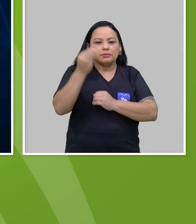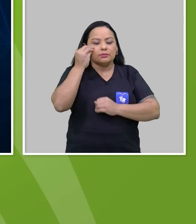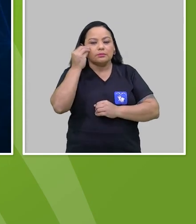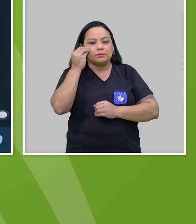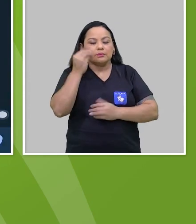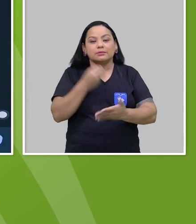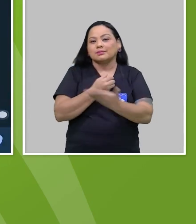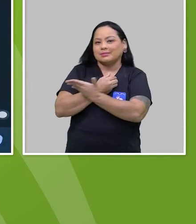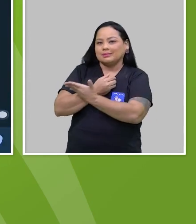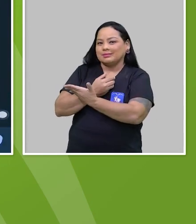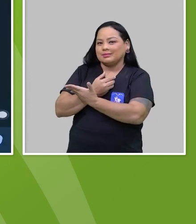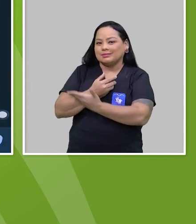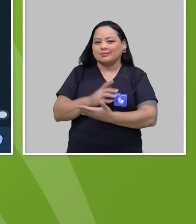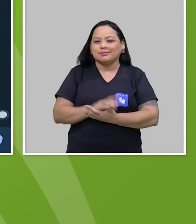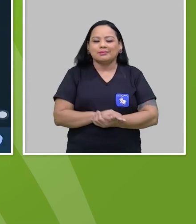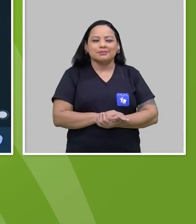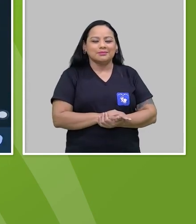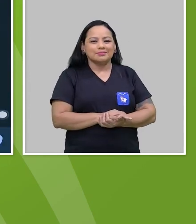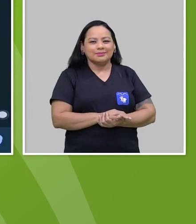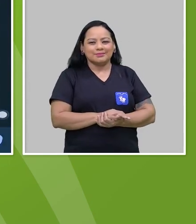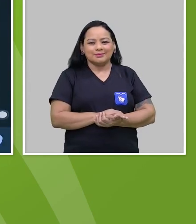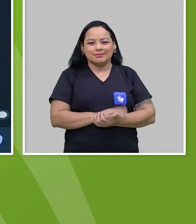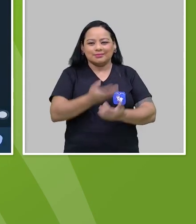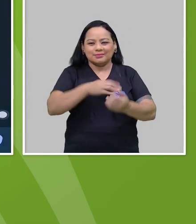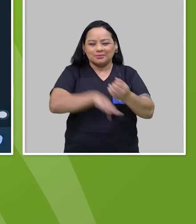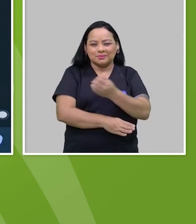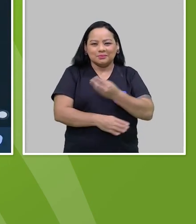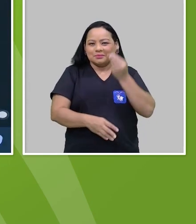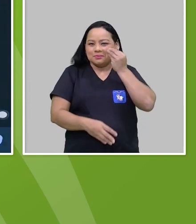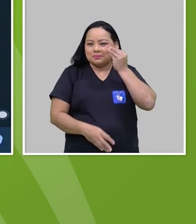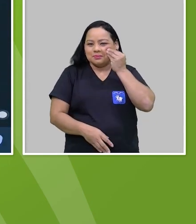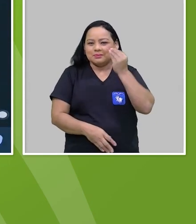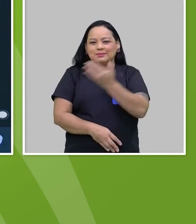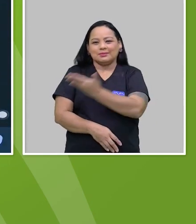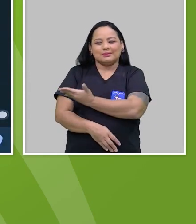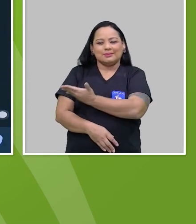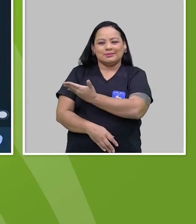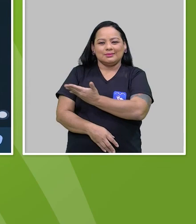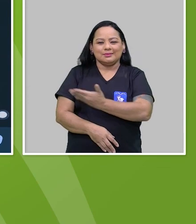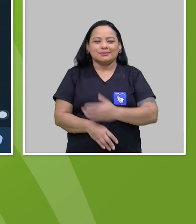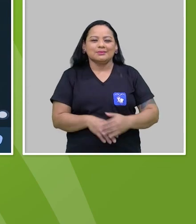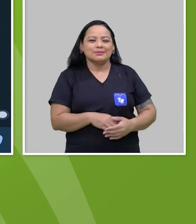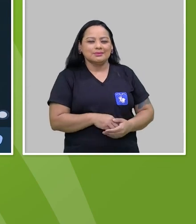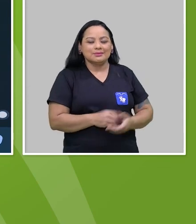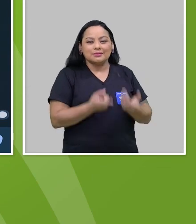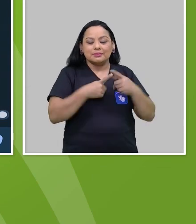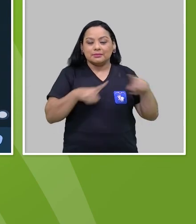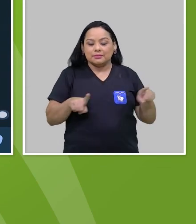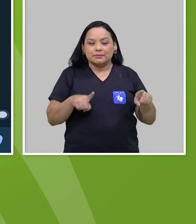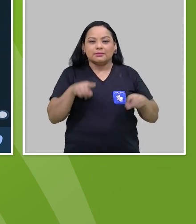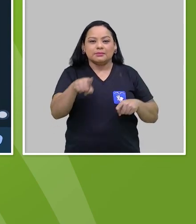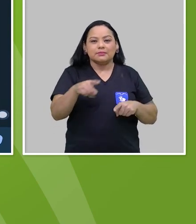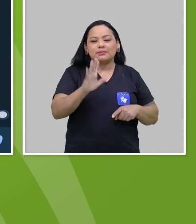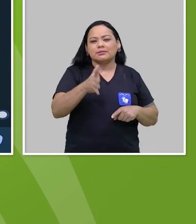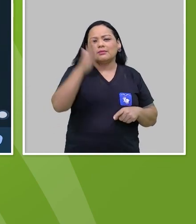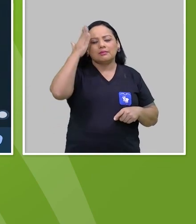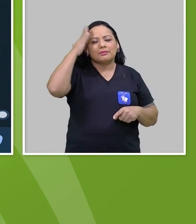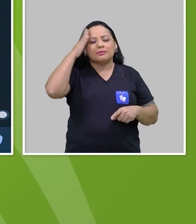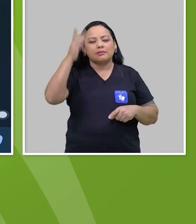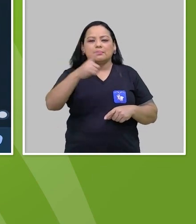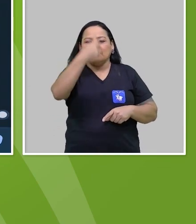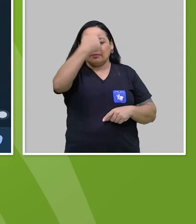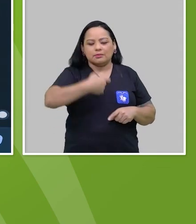desse jeito. Vamos dar uma olhada? Então, ó, estou acostumada a ver a orelha desse jeito, não é? Só que você já sabe que eu